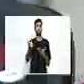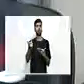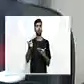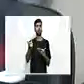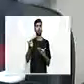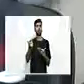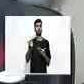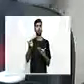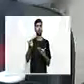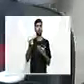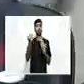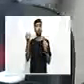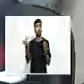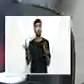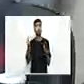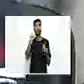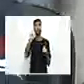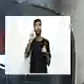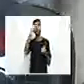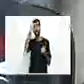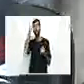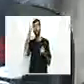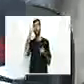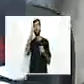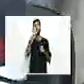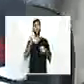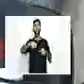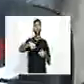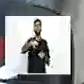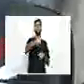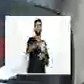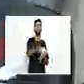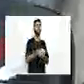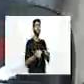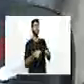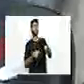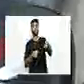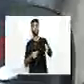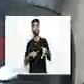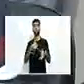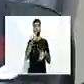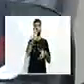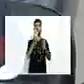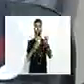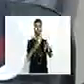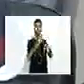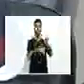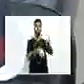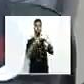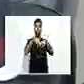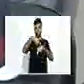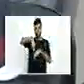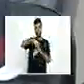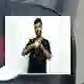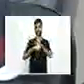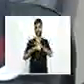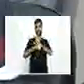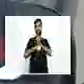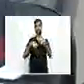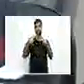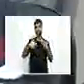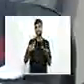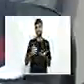meio-dia aí o povo vai começa a jogar uma sacolinha outra sacolinha então nós temos que que ajudar procurar